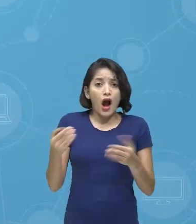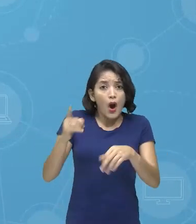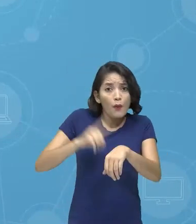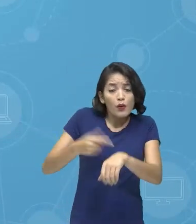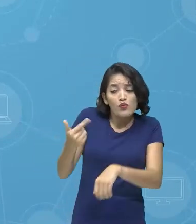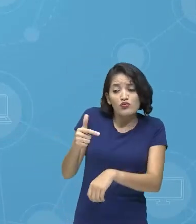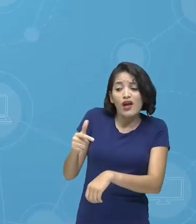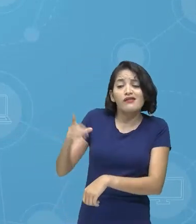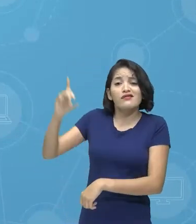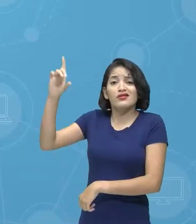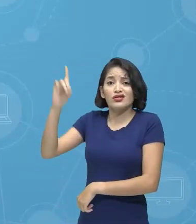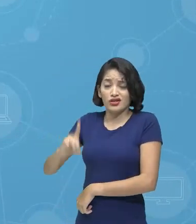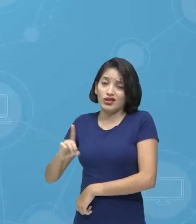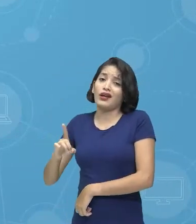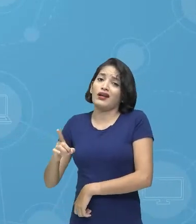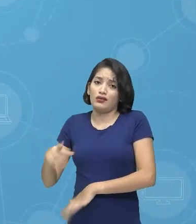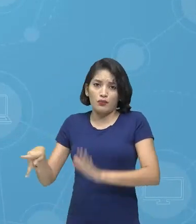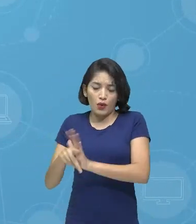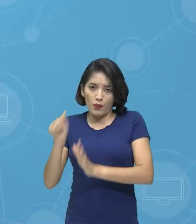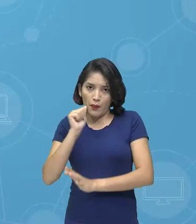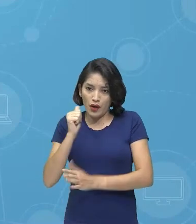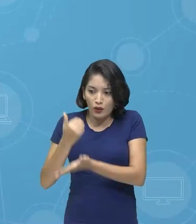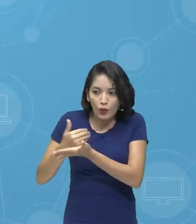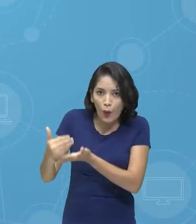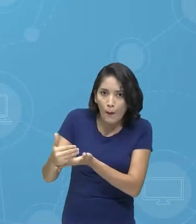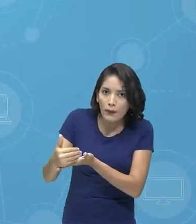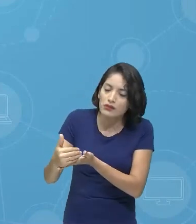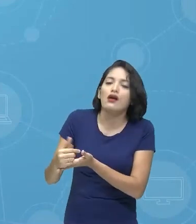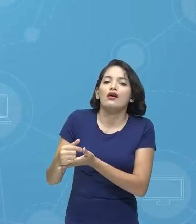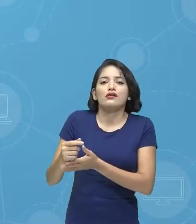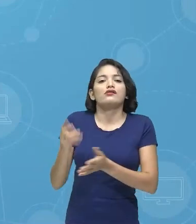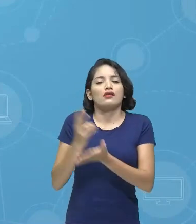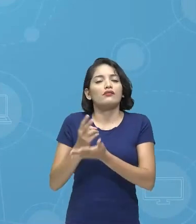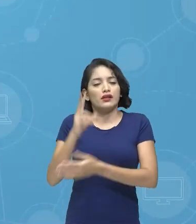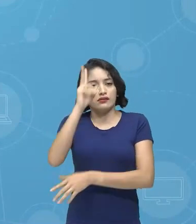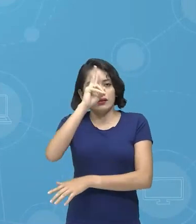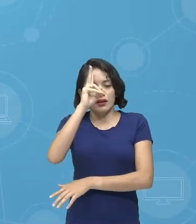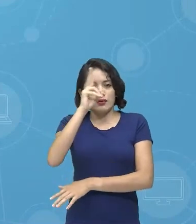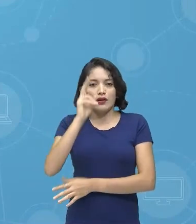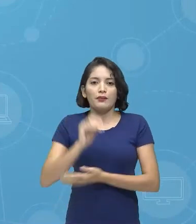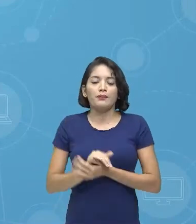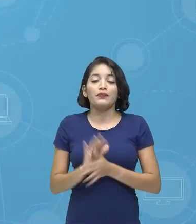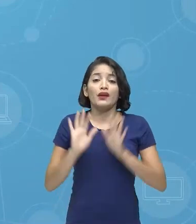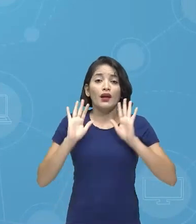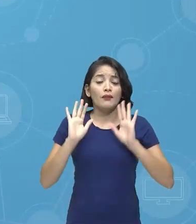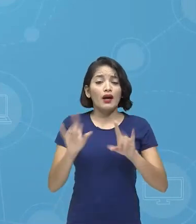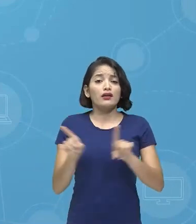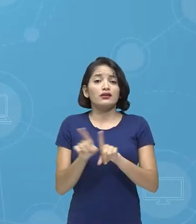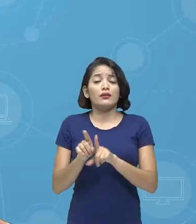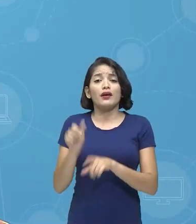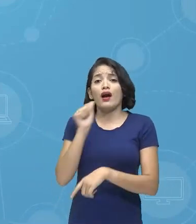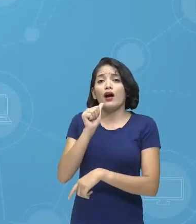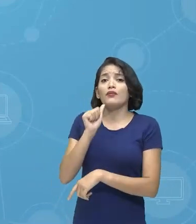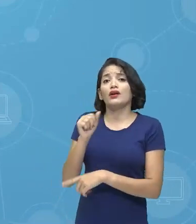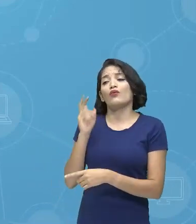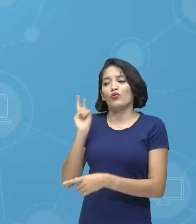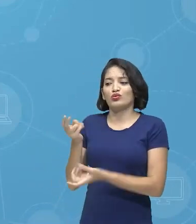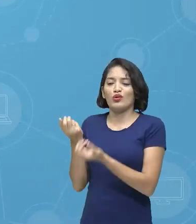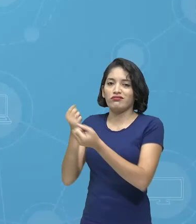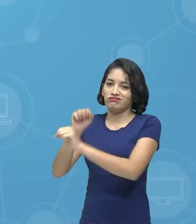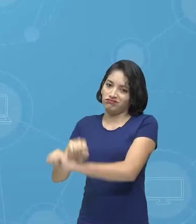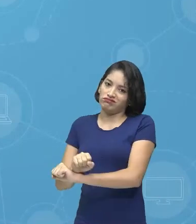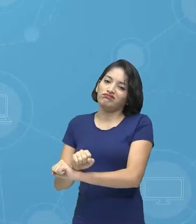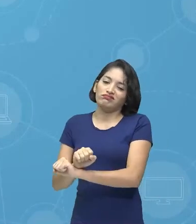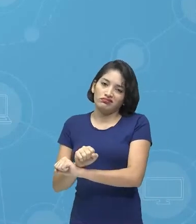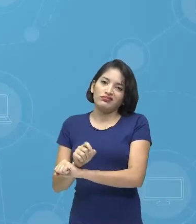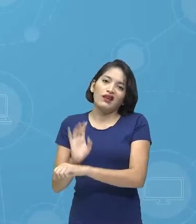direitos adquiridos à mulher inicialmente, tá bom? É sempre importante a gente falar nisso. Obviamente, também ela vai manter a escravidão, que é um negócio